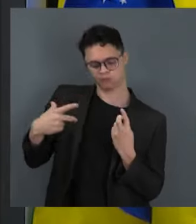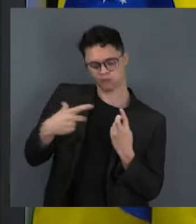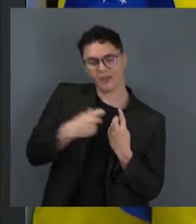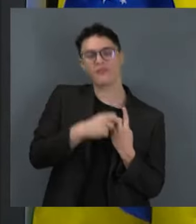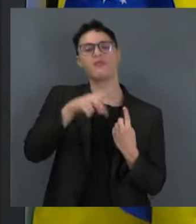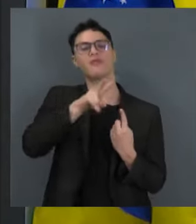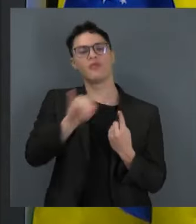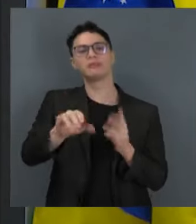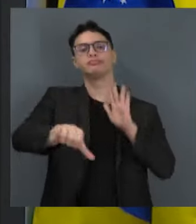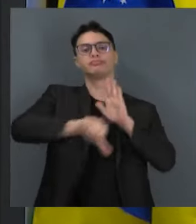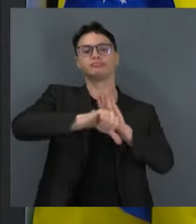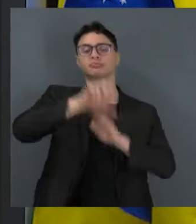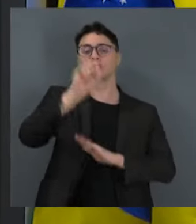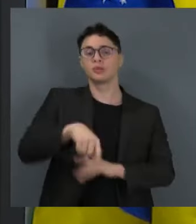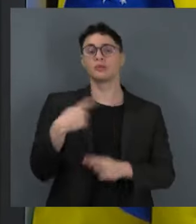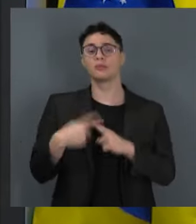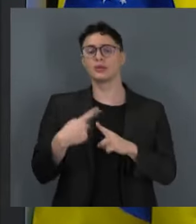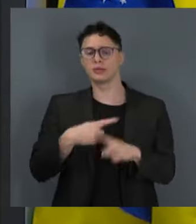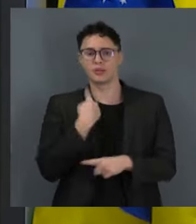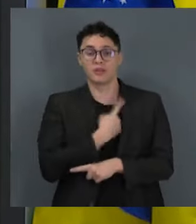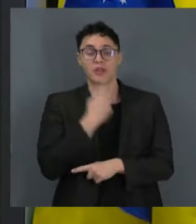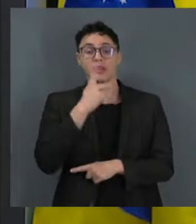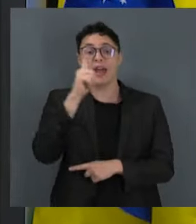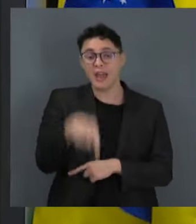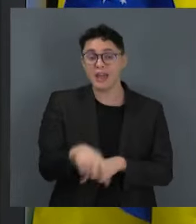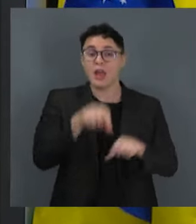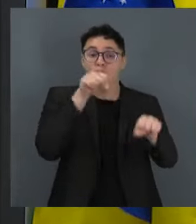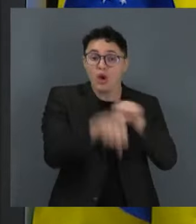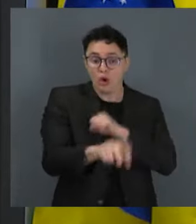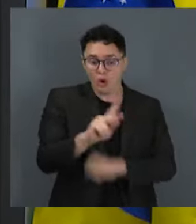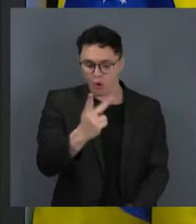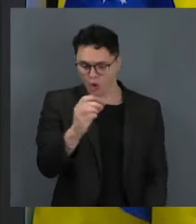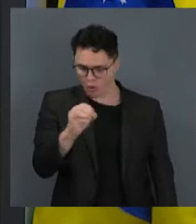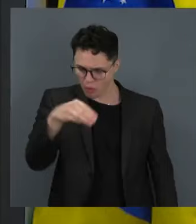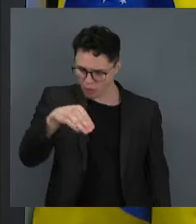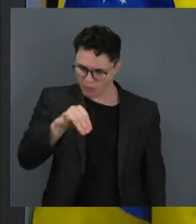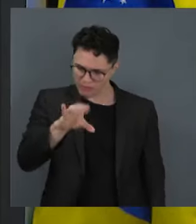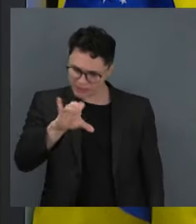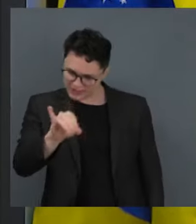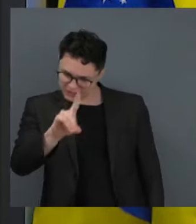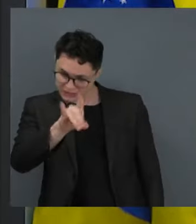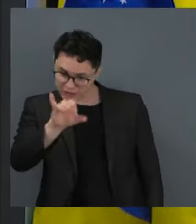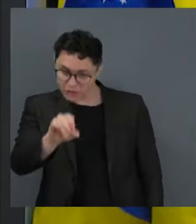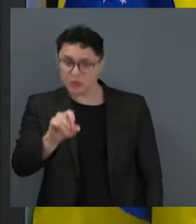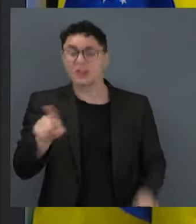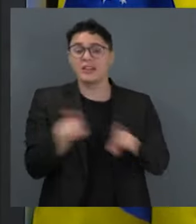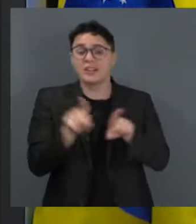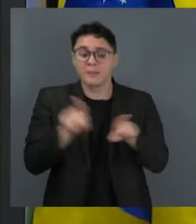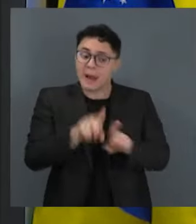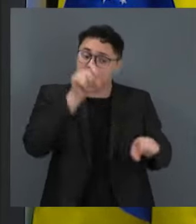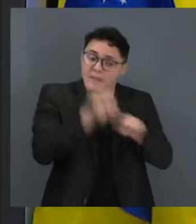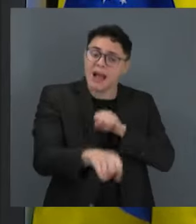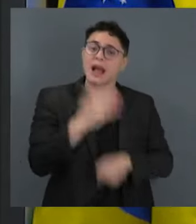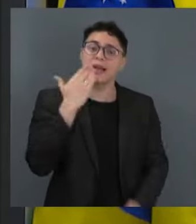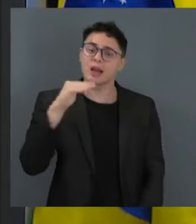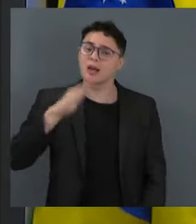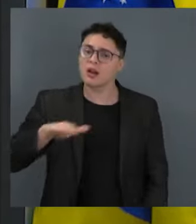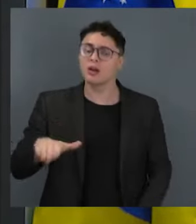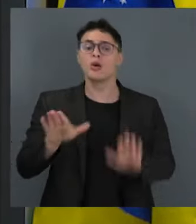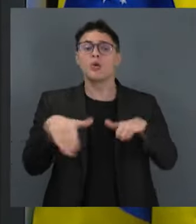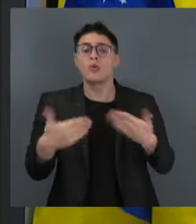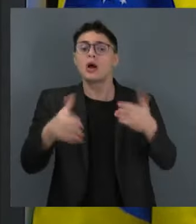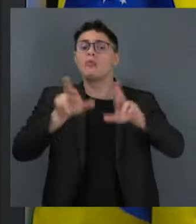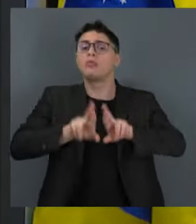pois nós estamos aqui tratando não apenas de um homicídio mas sim de um infanticídio Qual é a